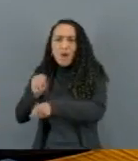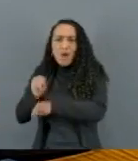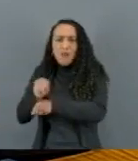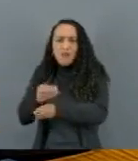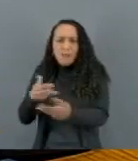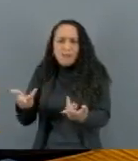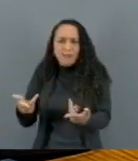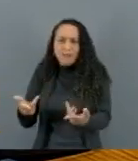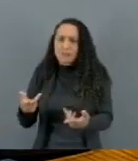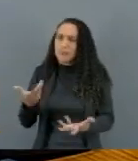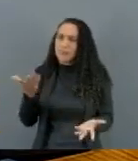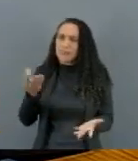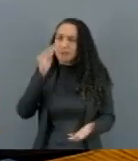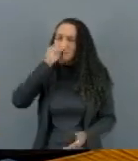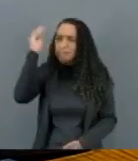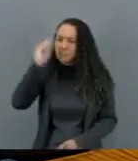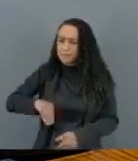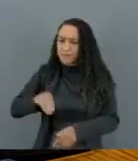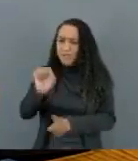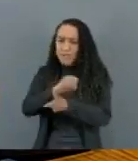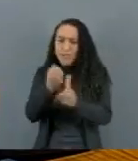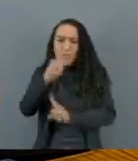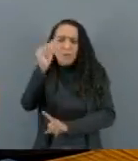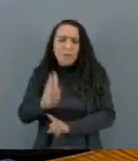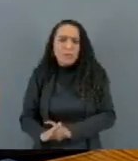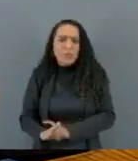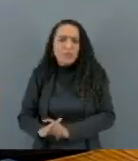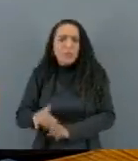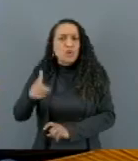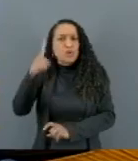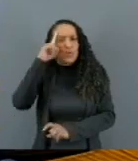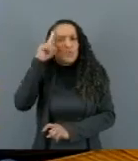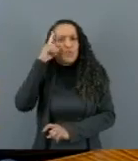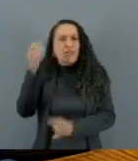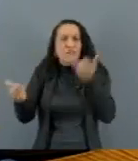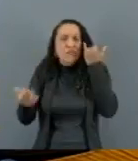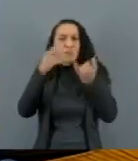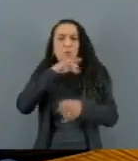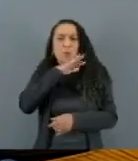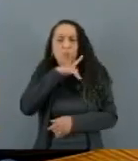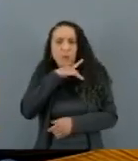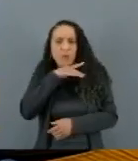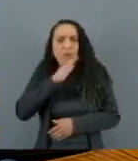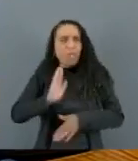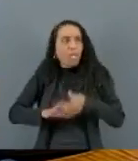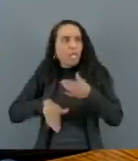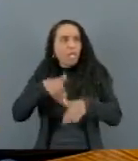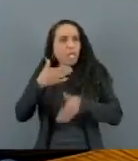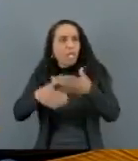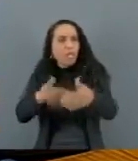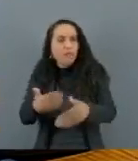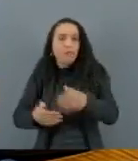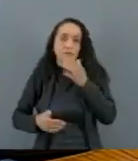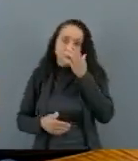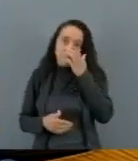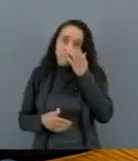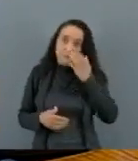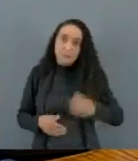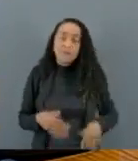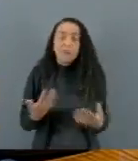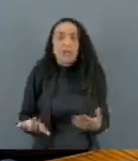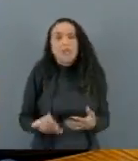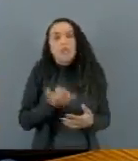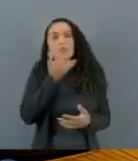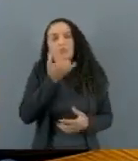sociedade brasileira e você só, todo dia, uma notícia ruim, uma atrás do outro. Bom, desculpem